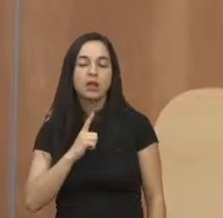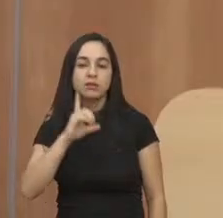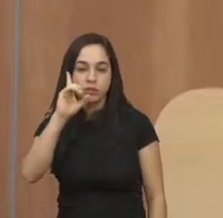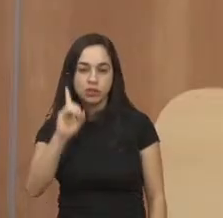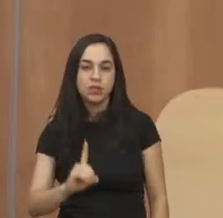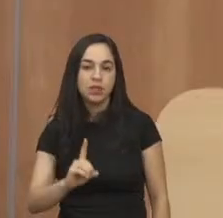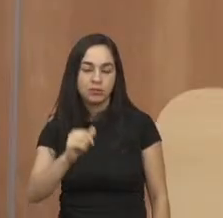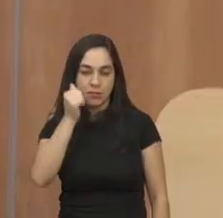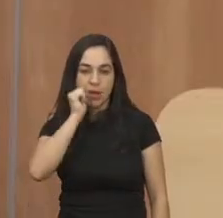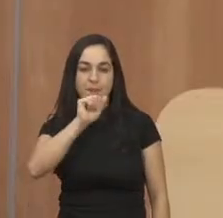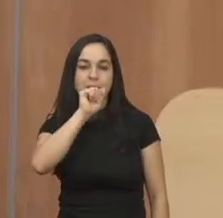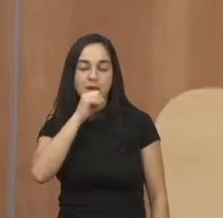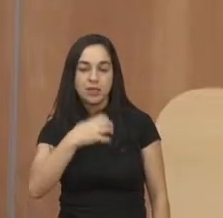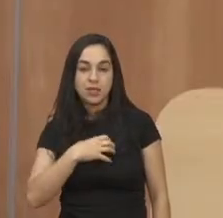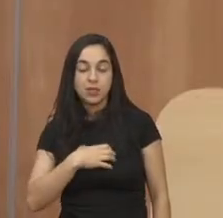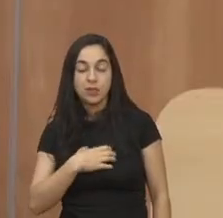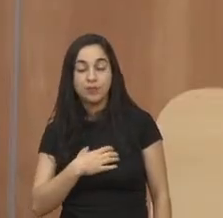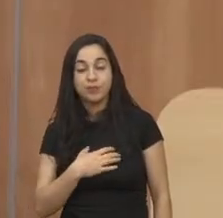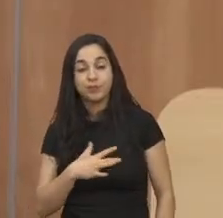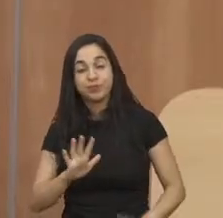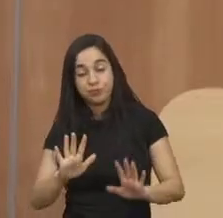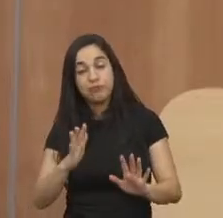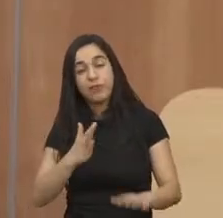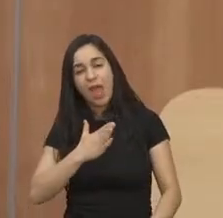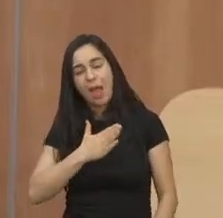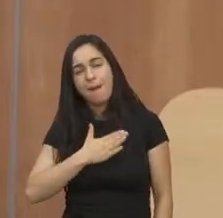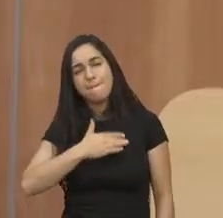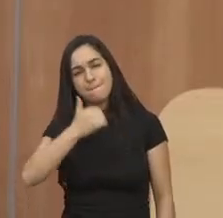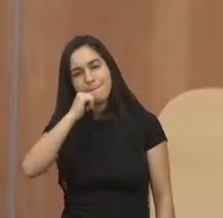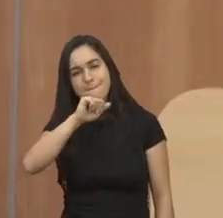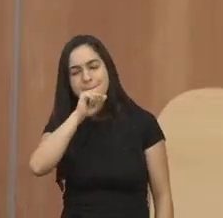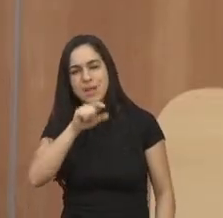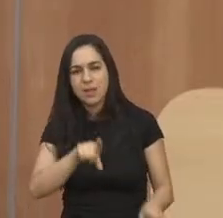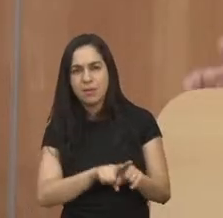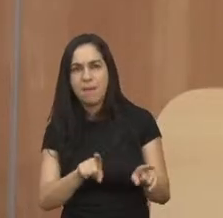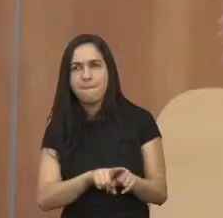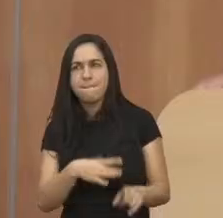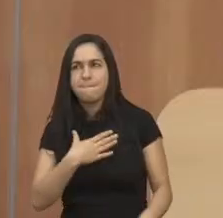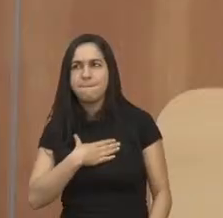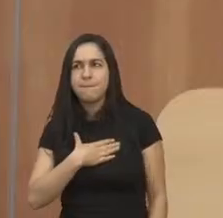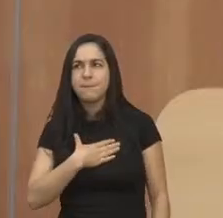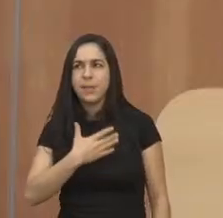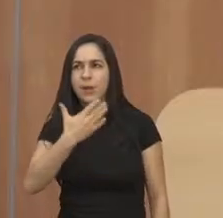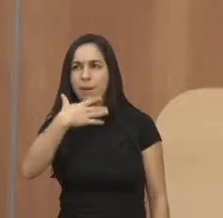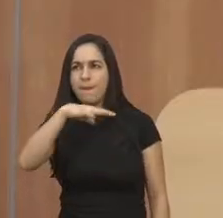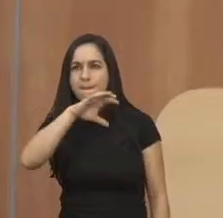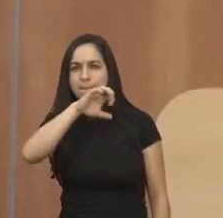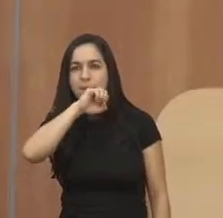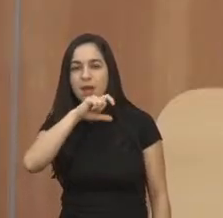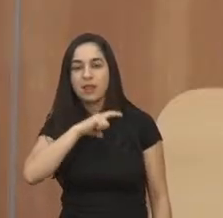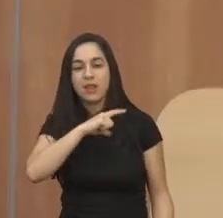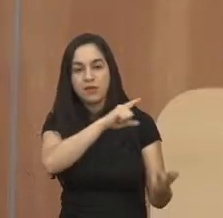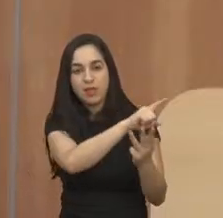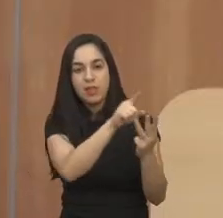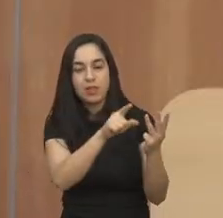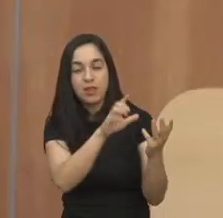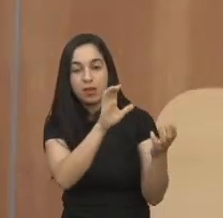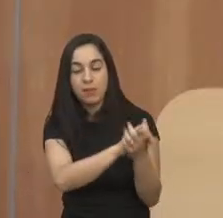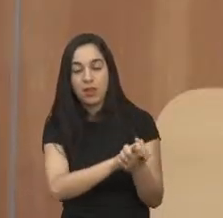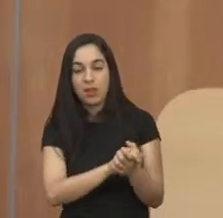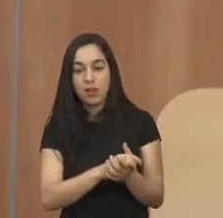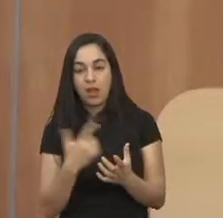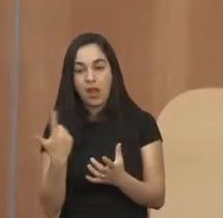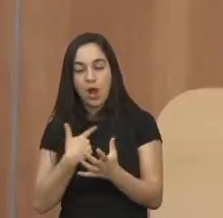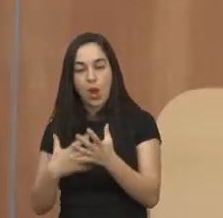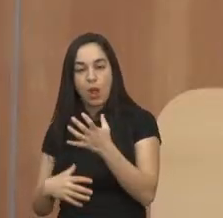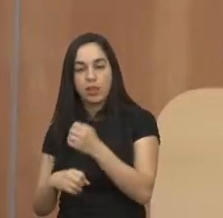mãe. Minha mãe também, meu pai é casado por 3 casamentos, minha mãe, somos 3 irmãos, e minha mãe